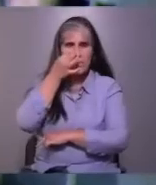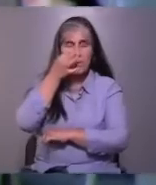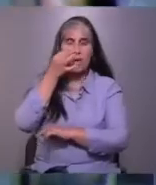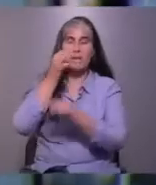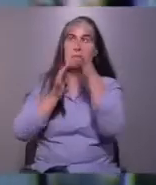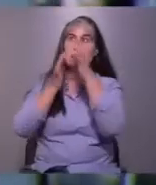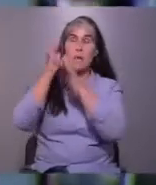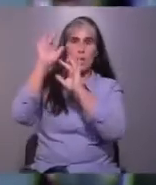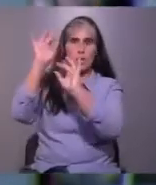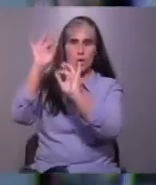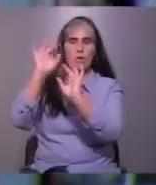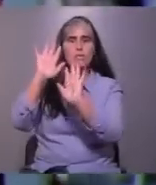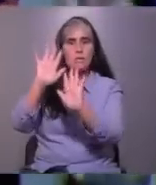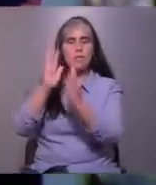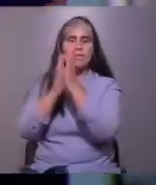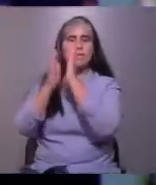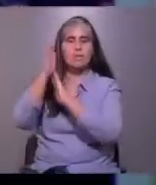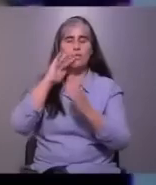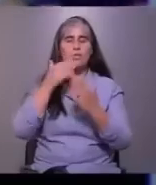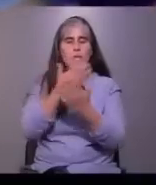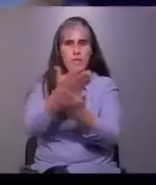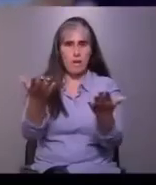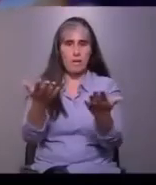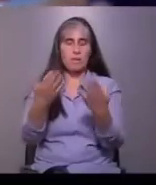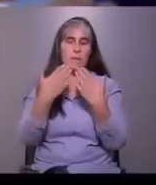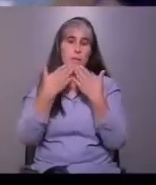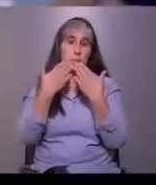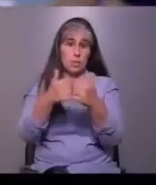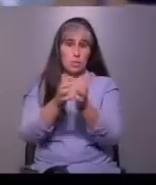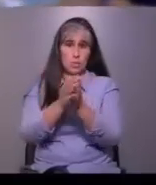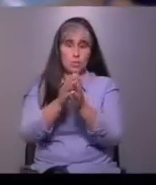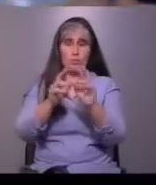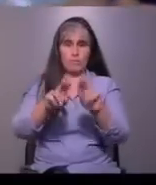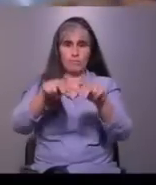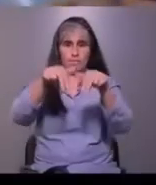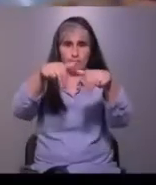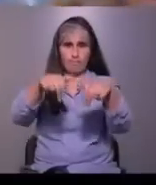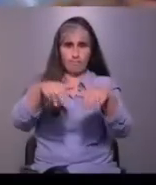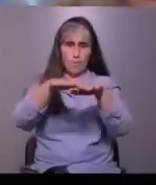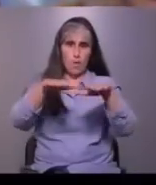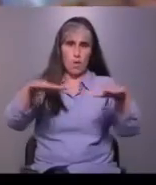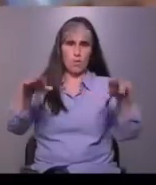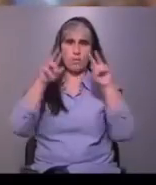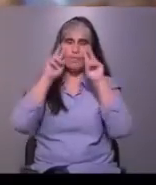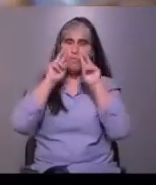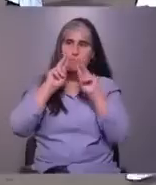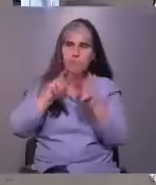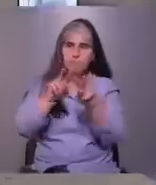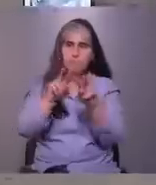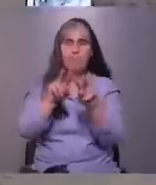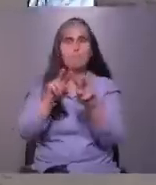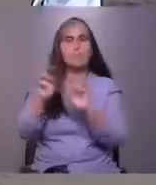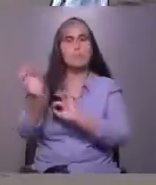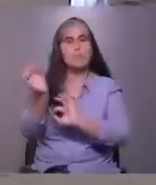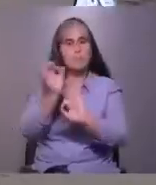gratuitamente. Todos de pé, voltemos para o altar. Preparamo-nos para celebrar o banquete em